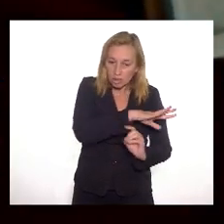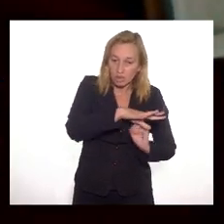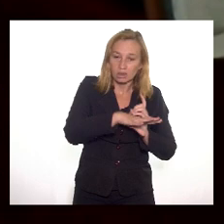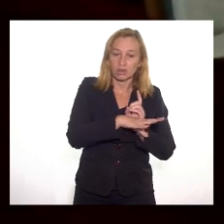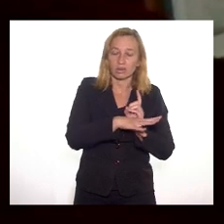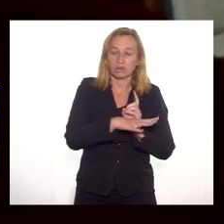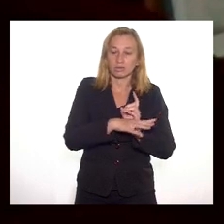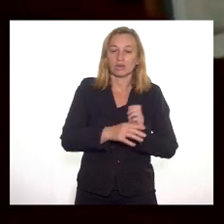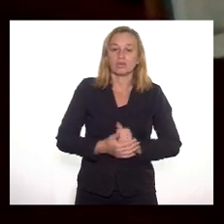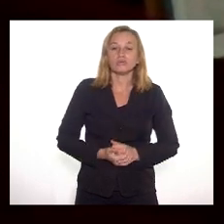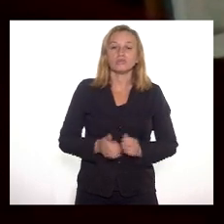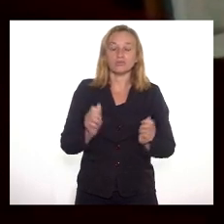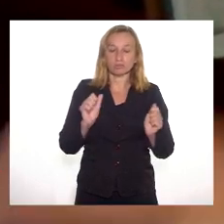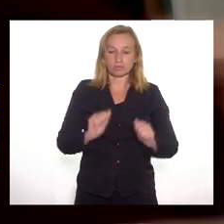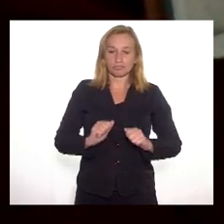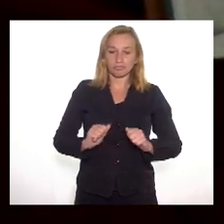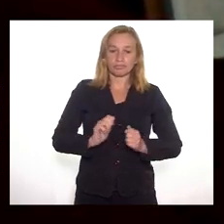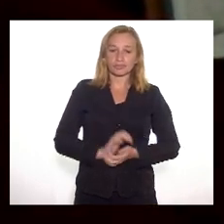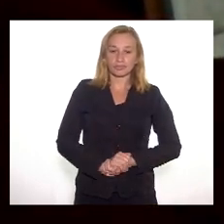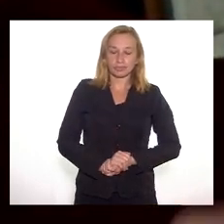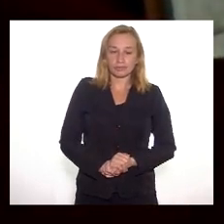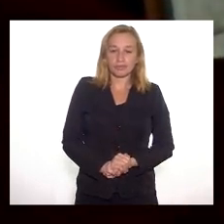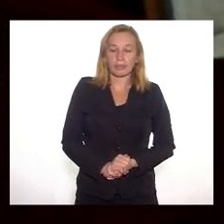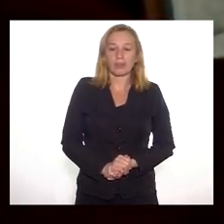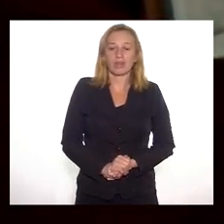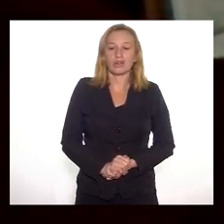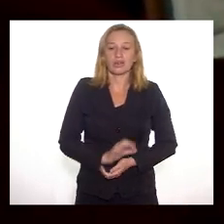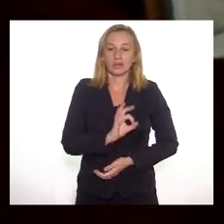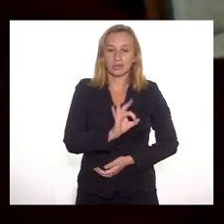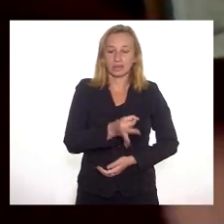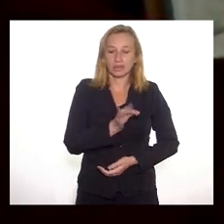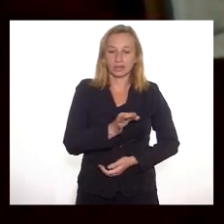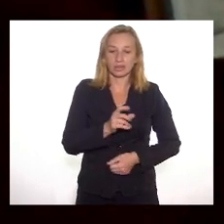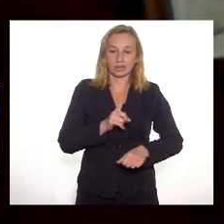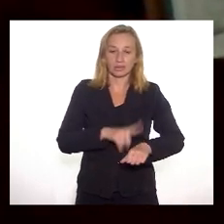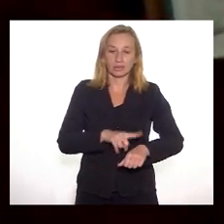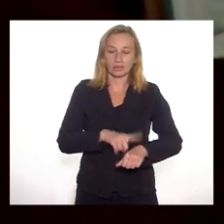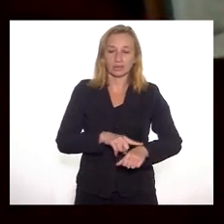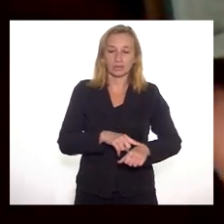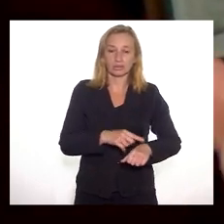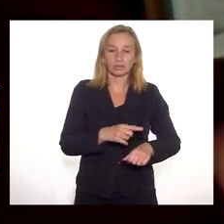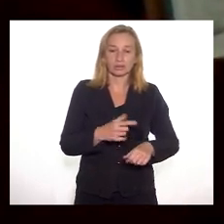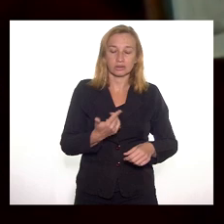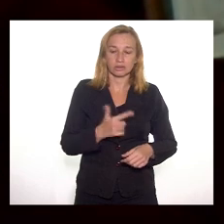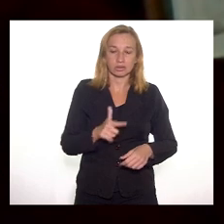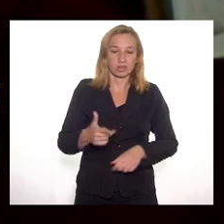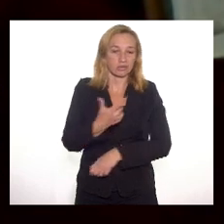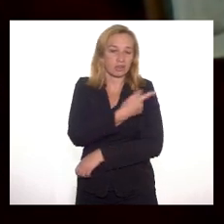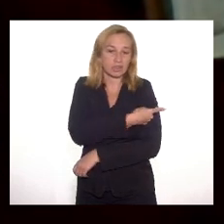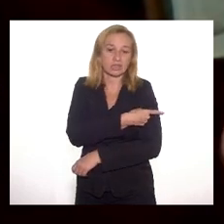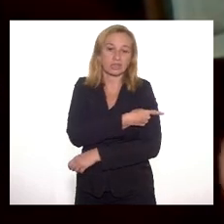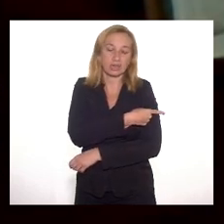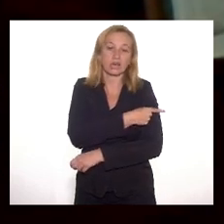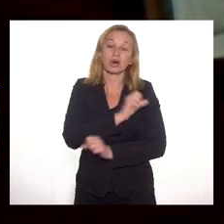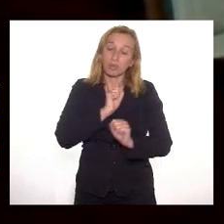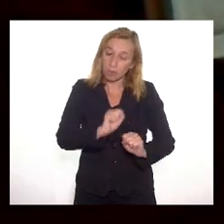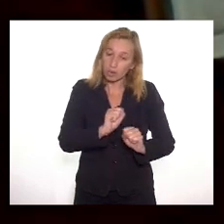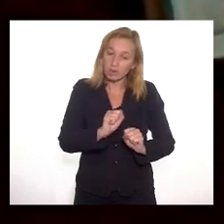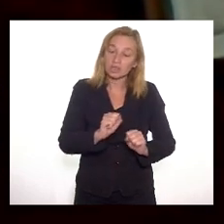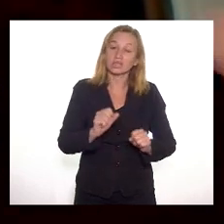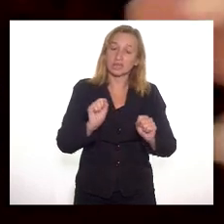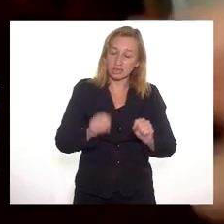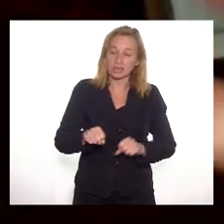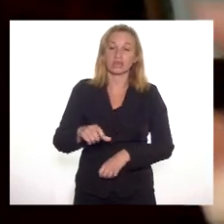que poderá estar sendo exposto nesse exato momento sem a vacinação, possa, sim, se